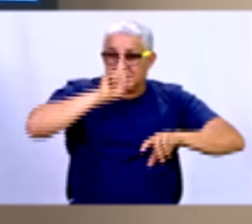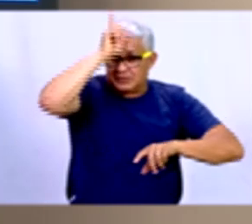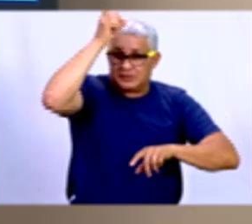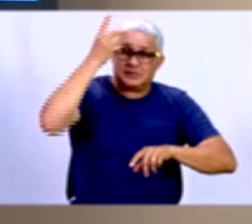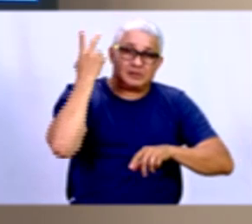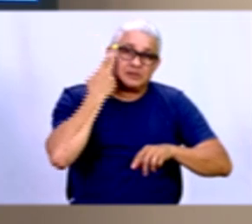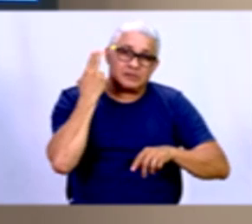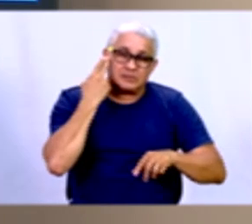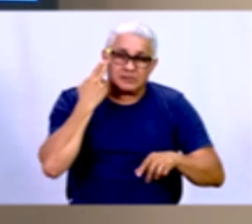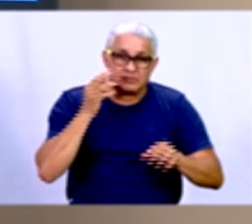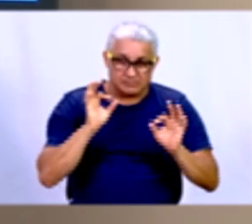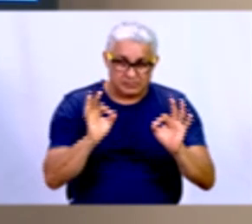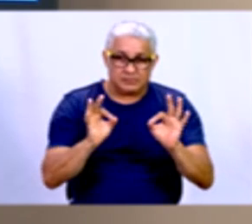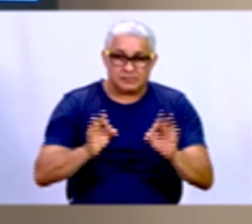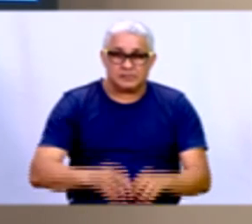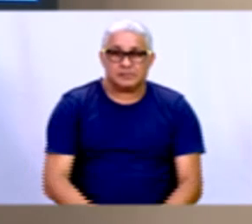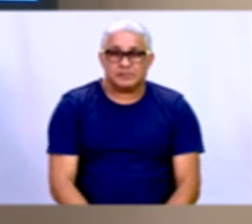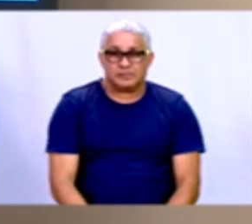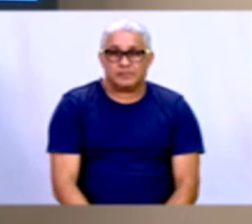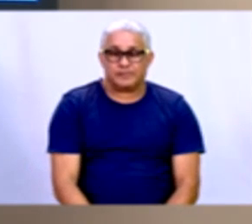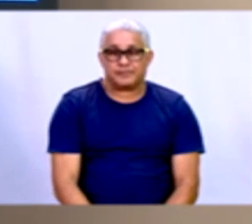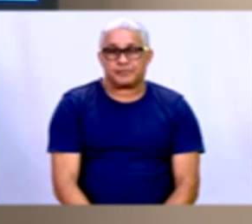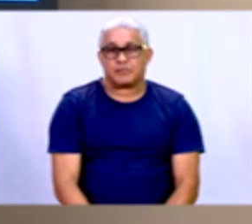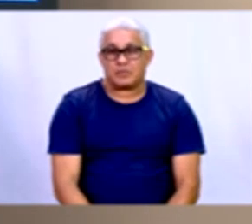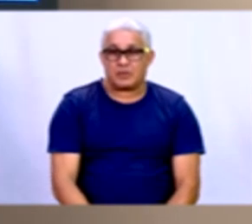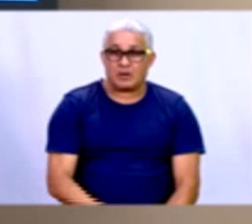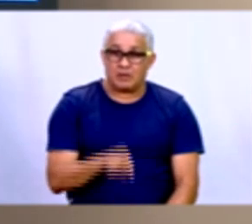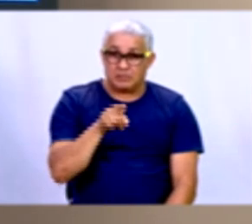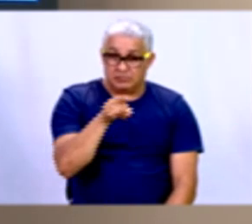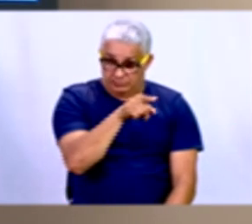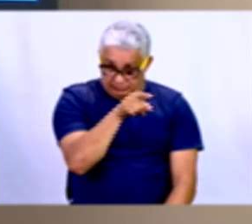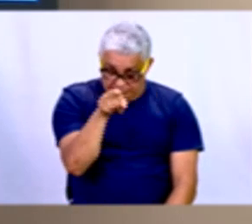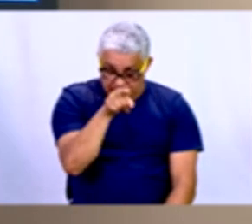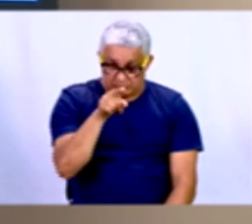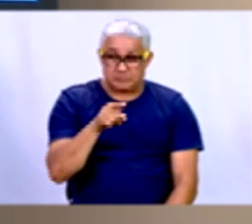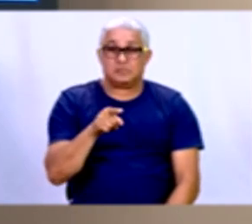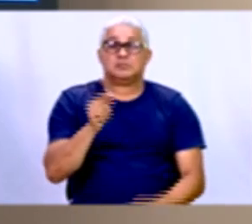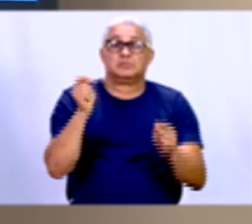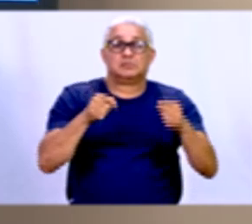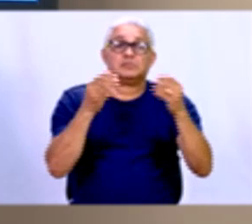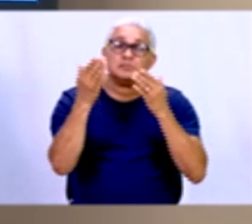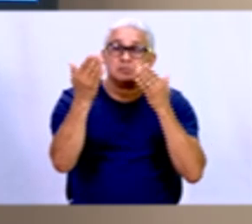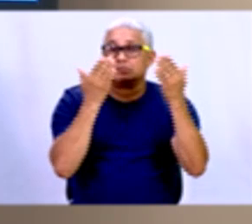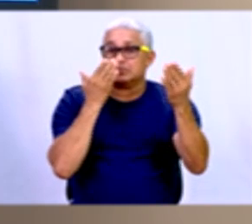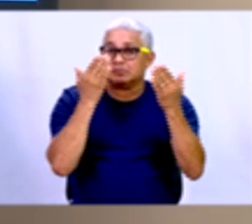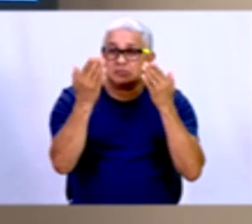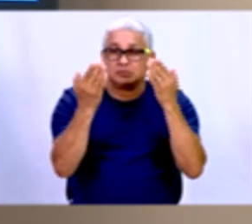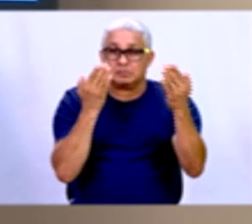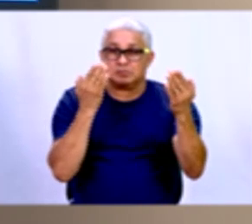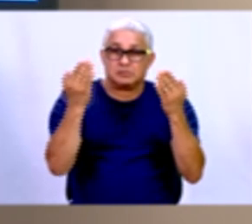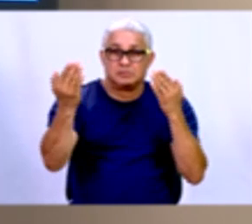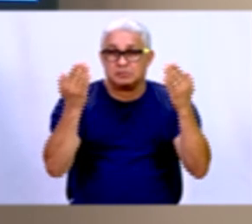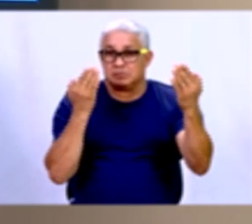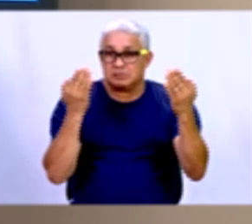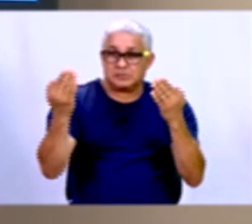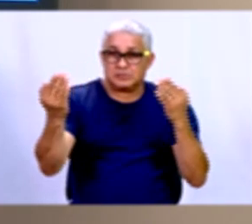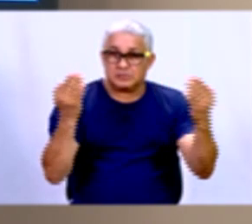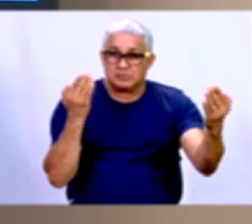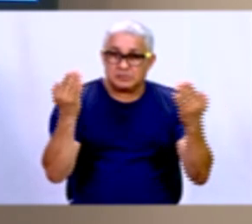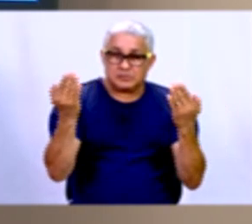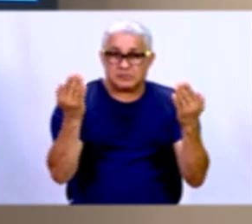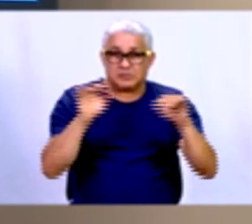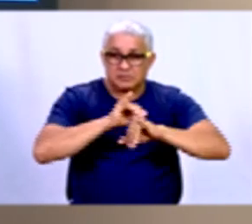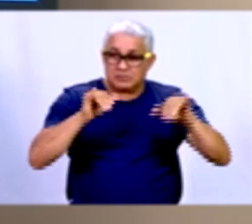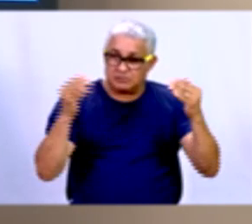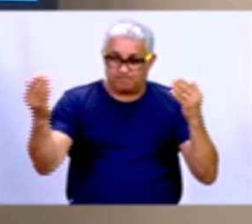comum, certo? Então, vocês vão conseguir analisar essas informações